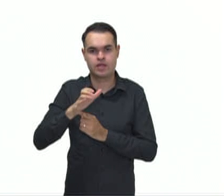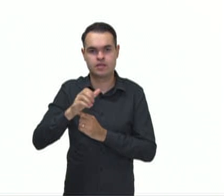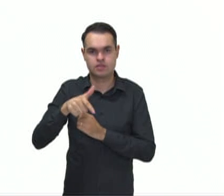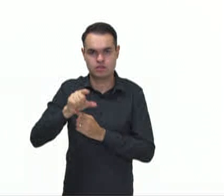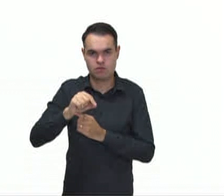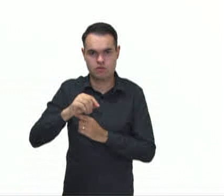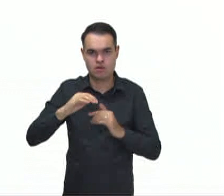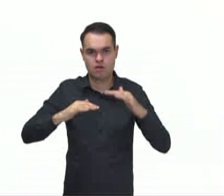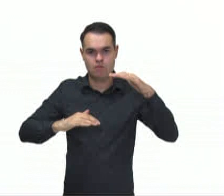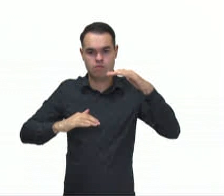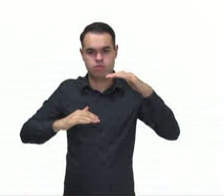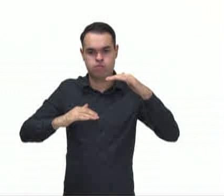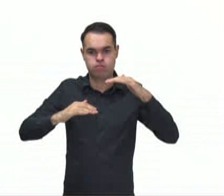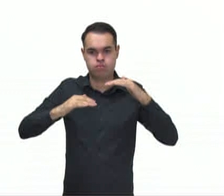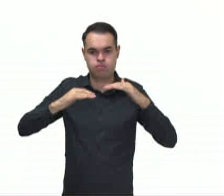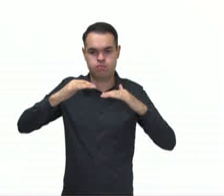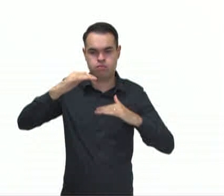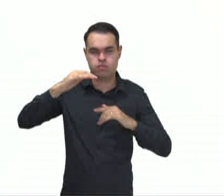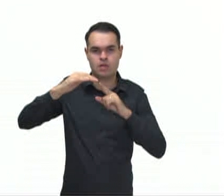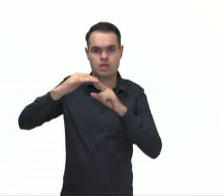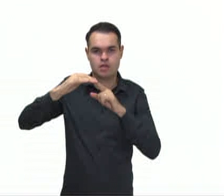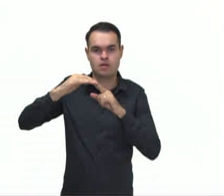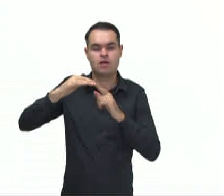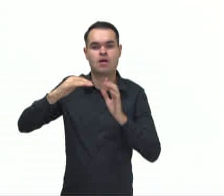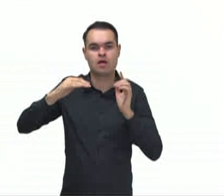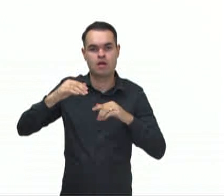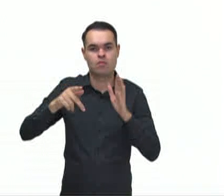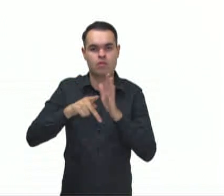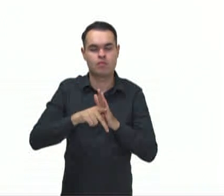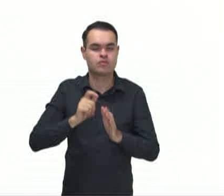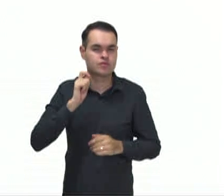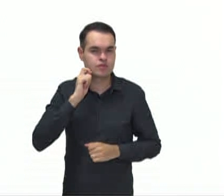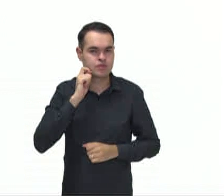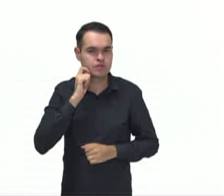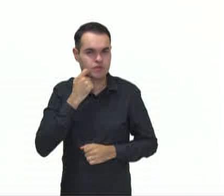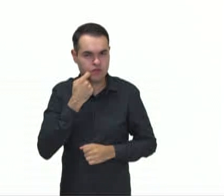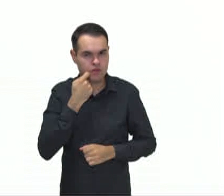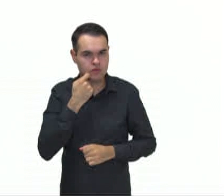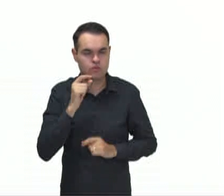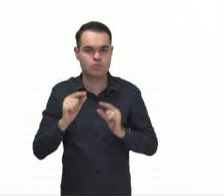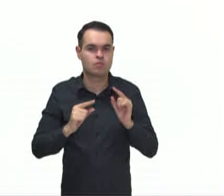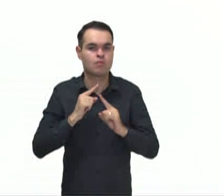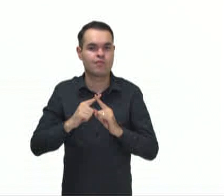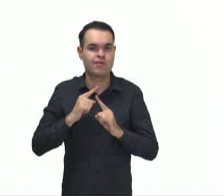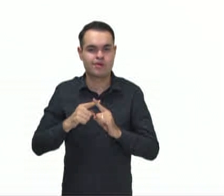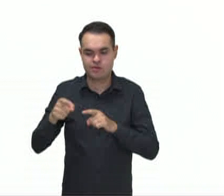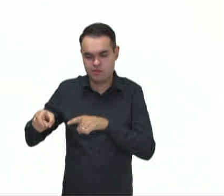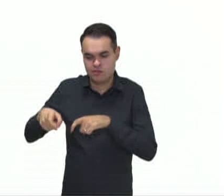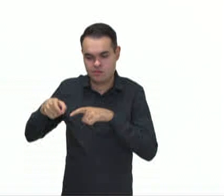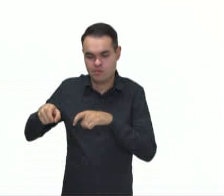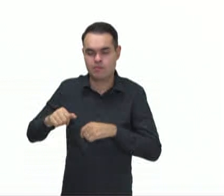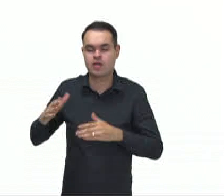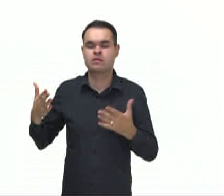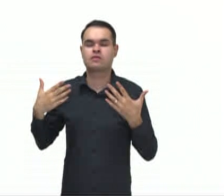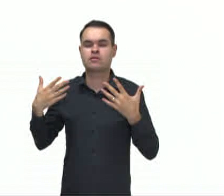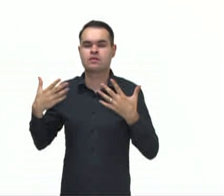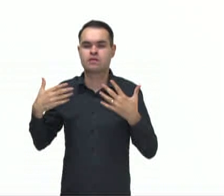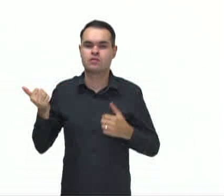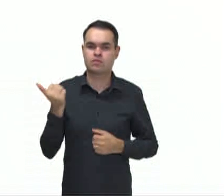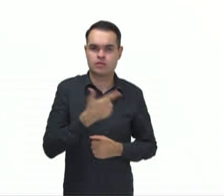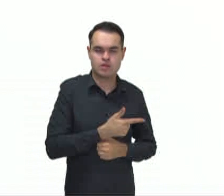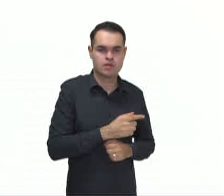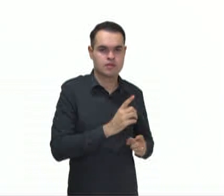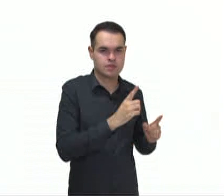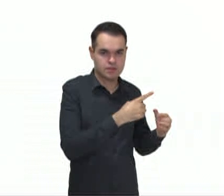atuando. Portanto, aqui está o segredo de o campo ser mais fresco do que a cidade. A superfície